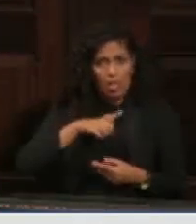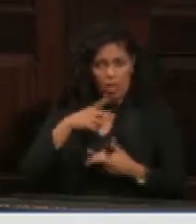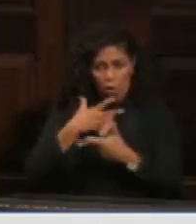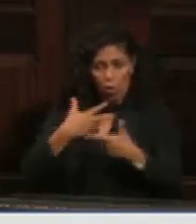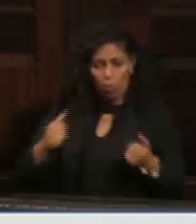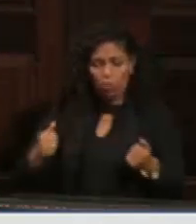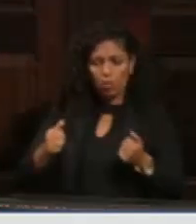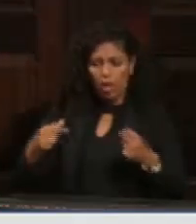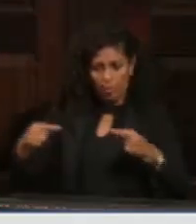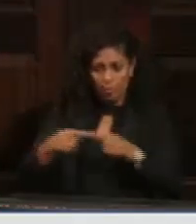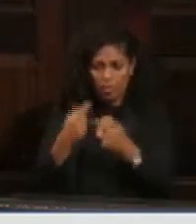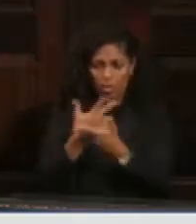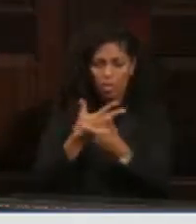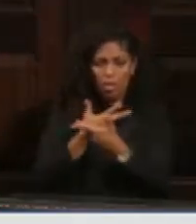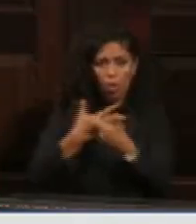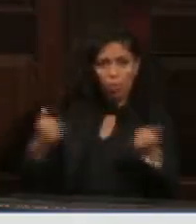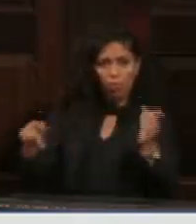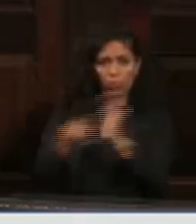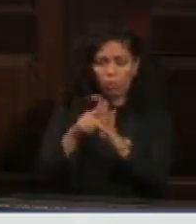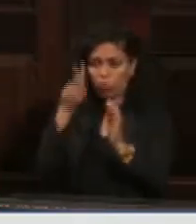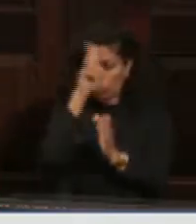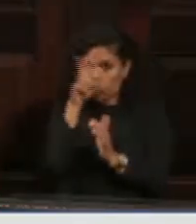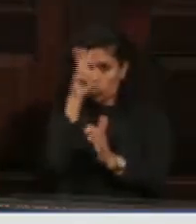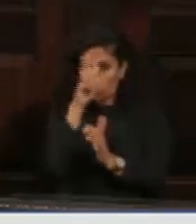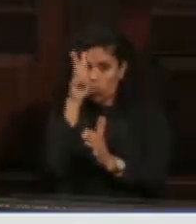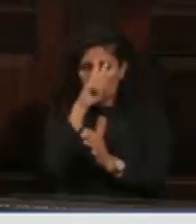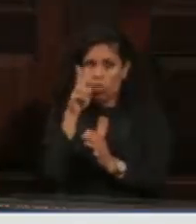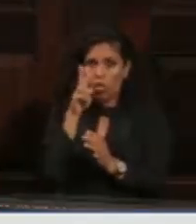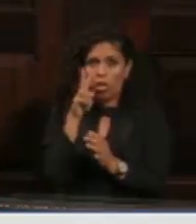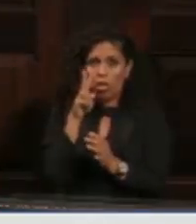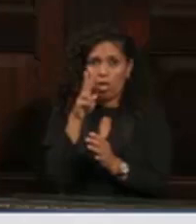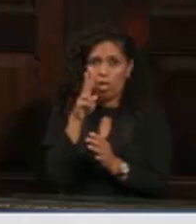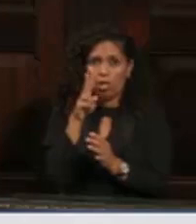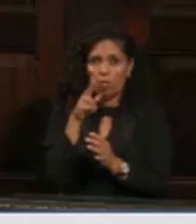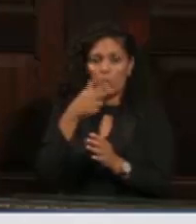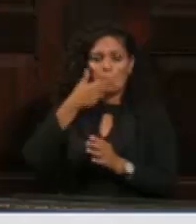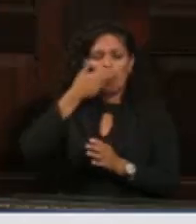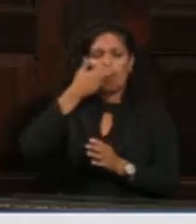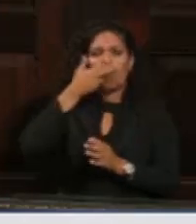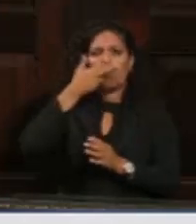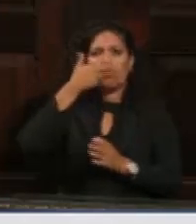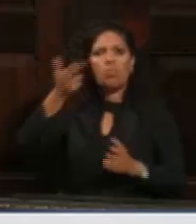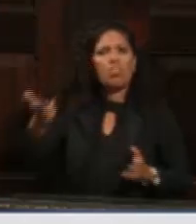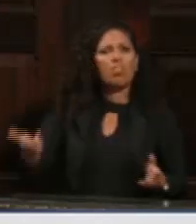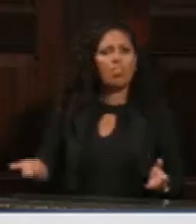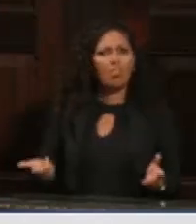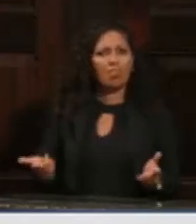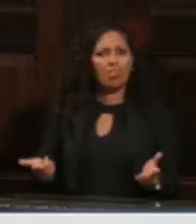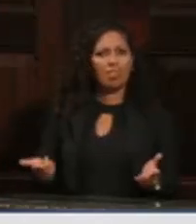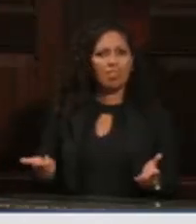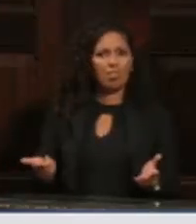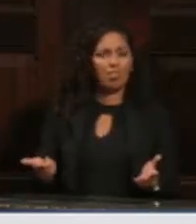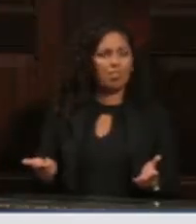disco, não satisfeito com isso, em querer obrigar alunos e professores das escolas públicas brasileiras